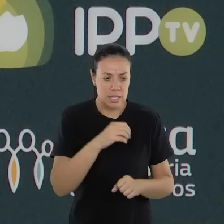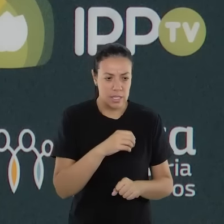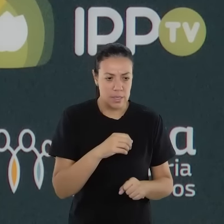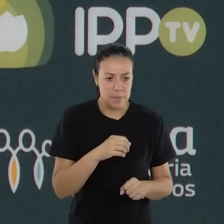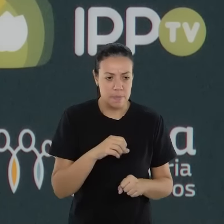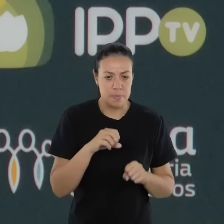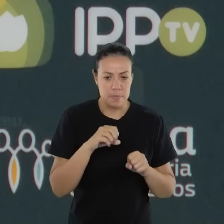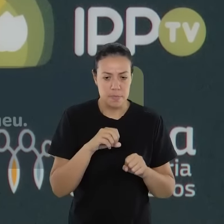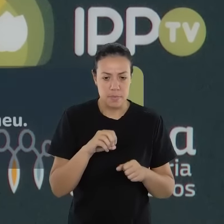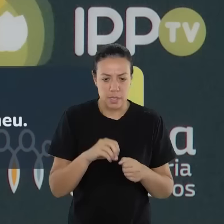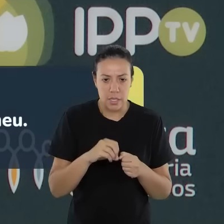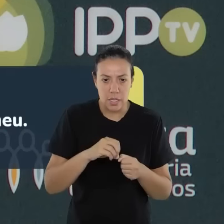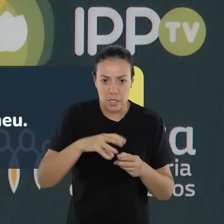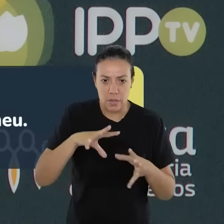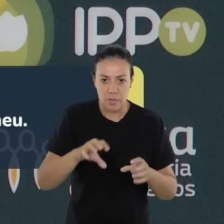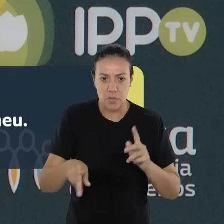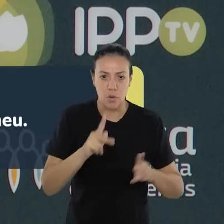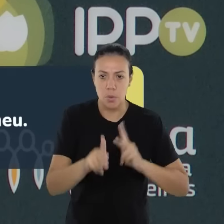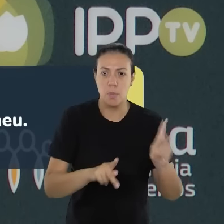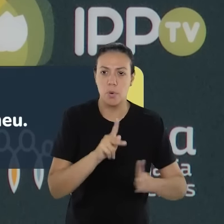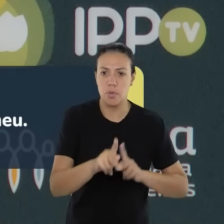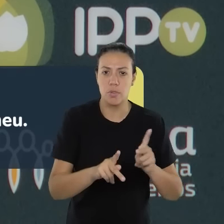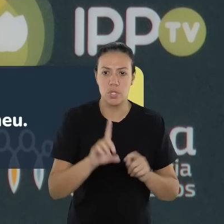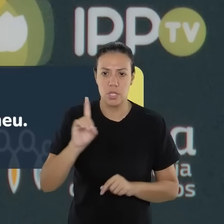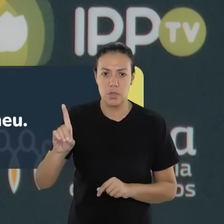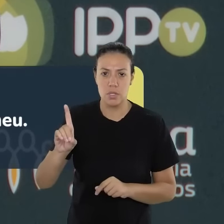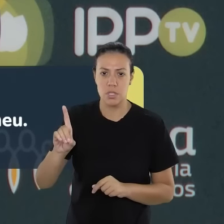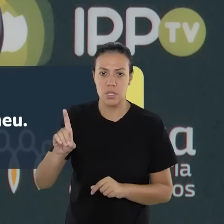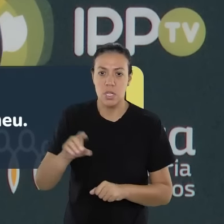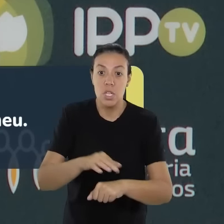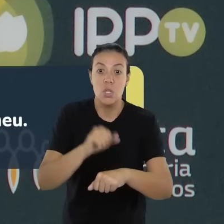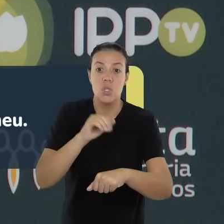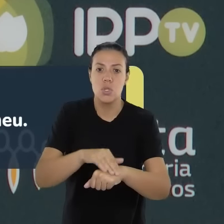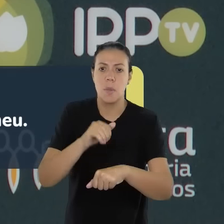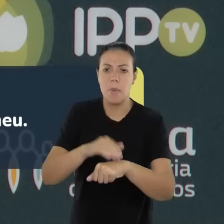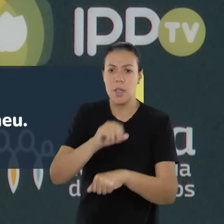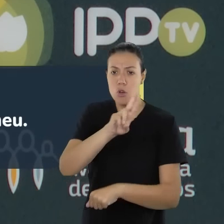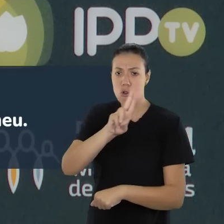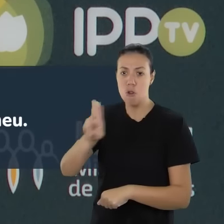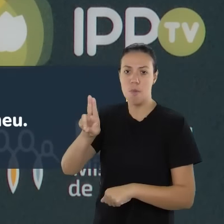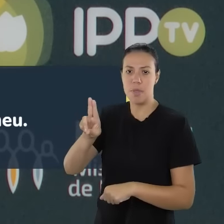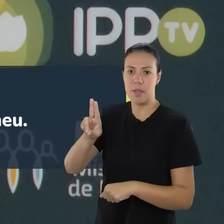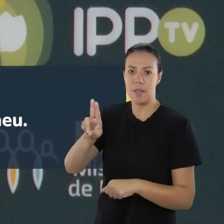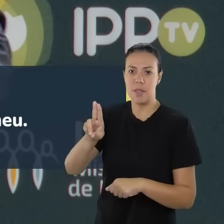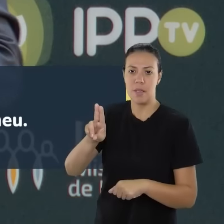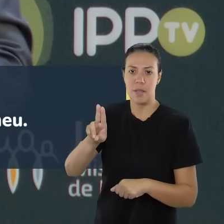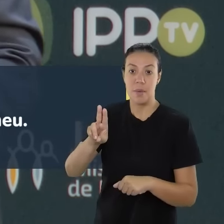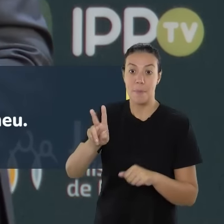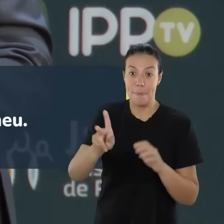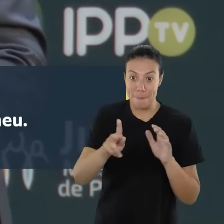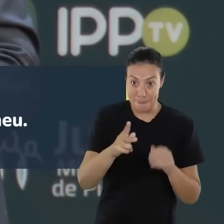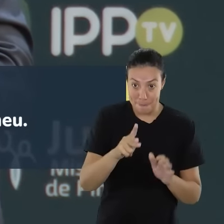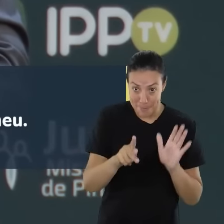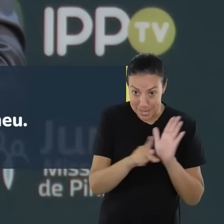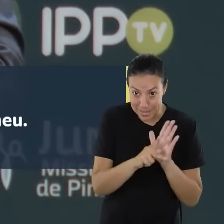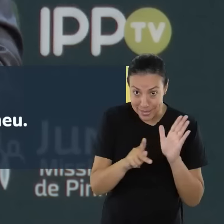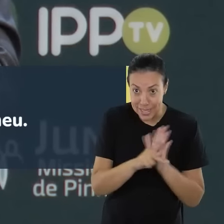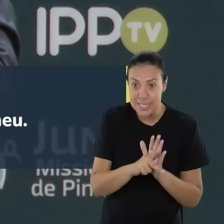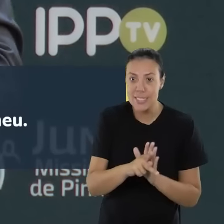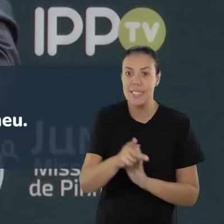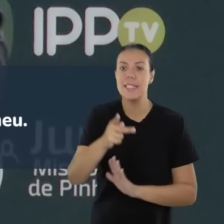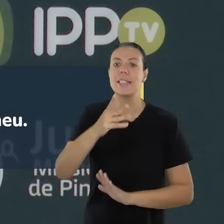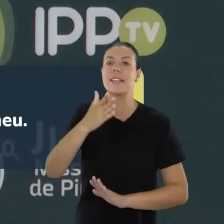não temas, porque eu te remi, chamei-te pelo teu nome, tu és meu.